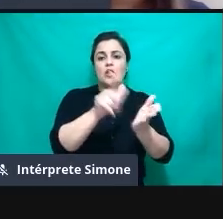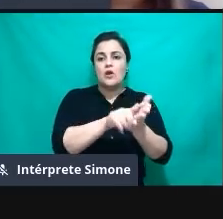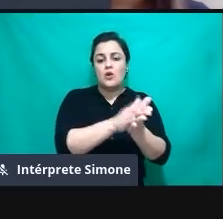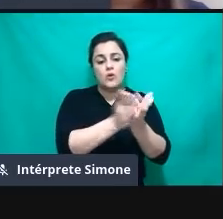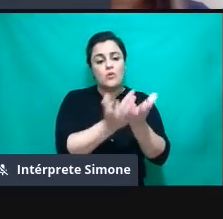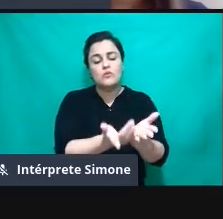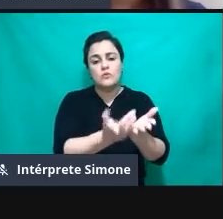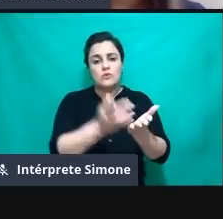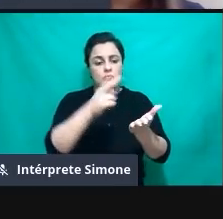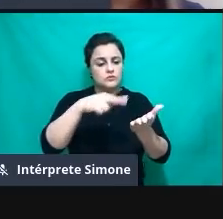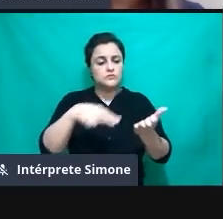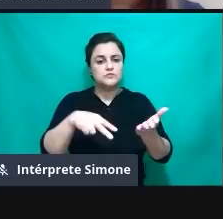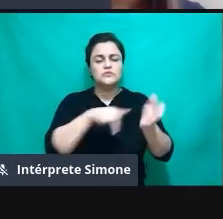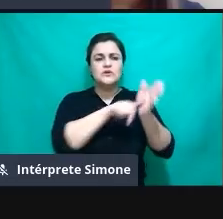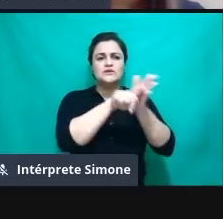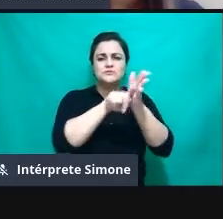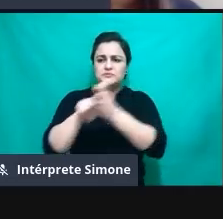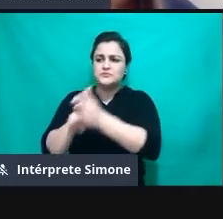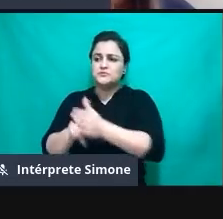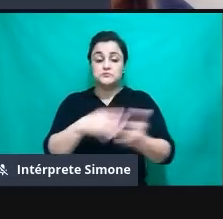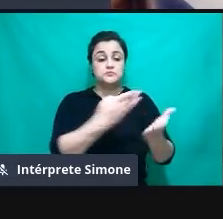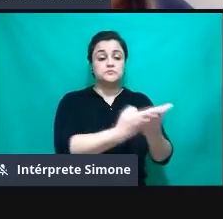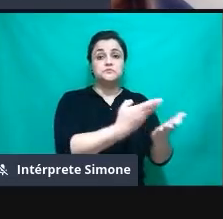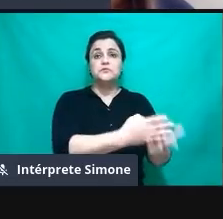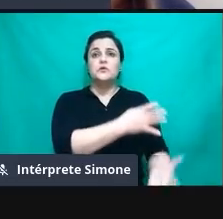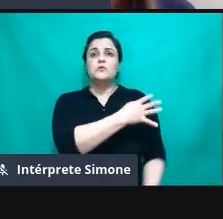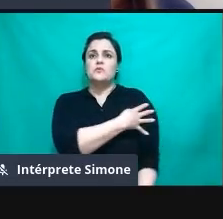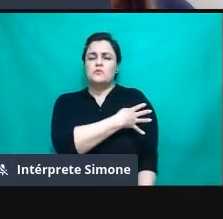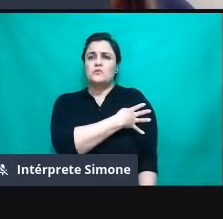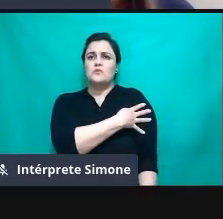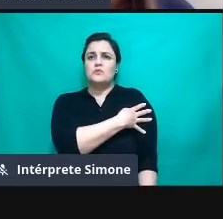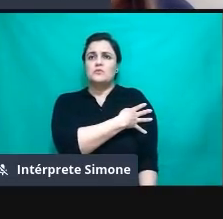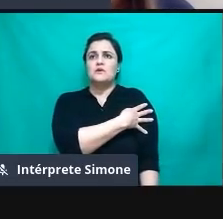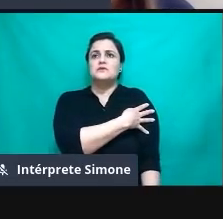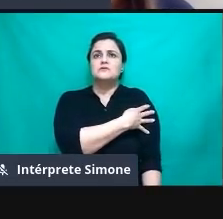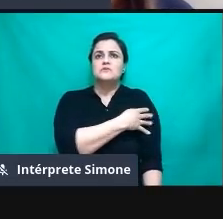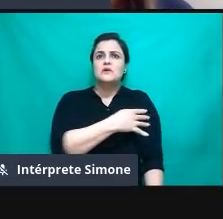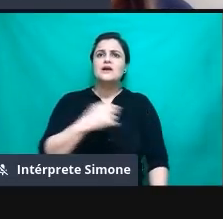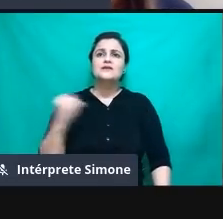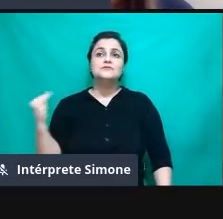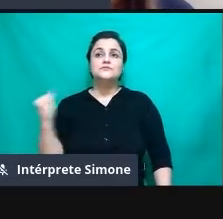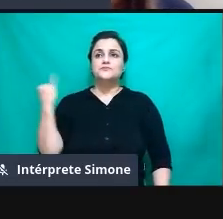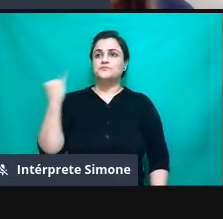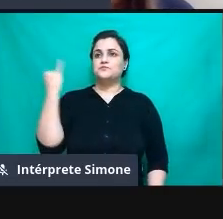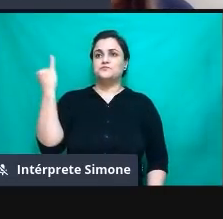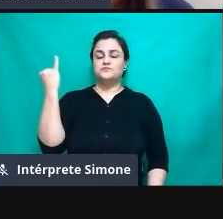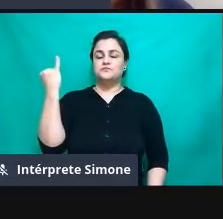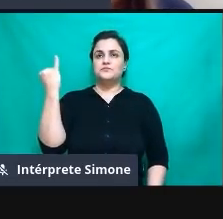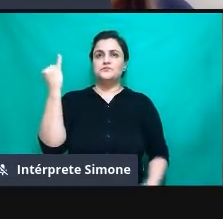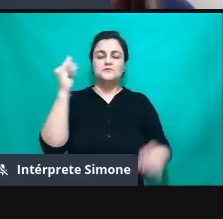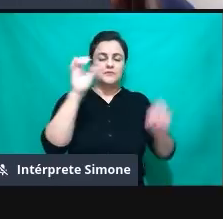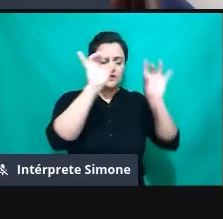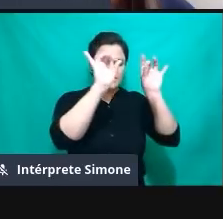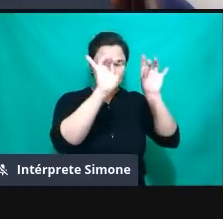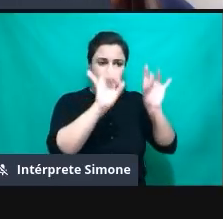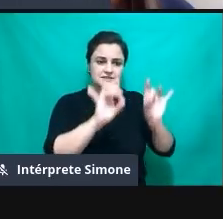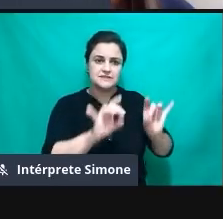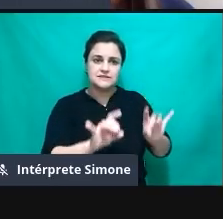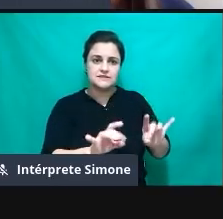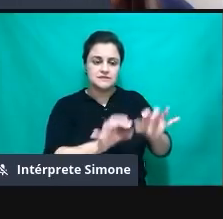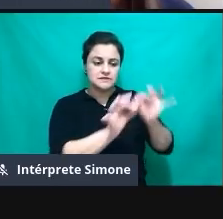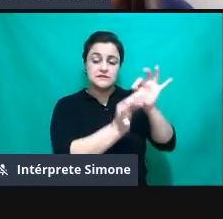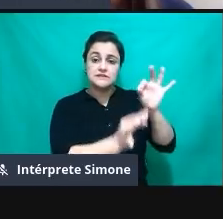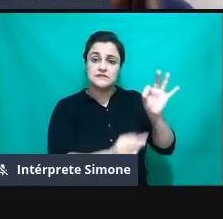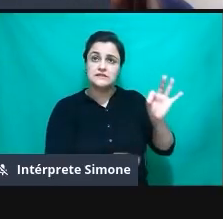e a pesquisa, que no quarto ano terão também algumas especificidades, né? De